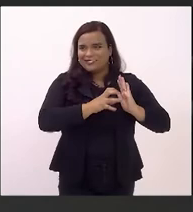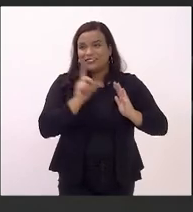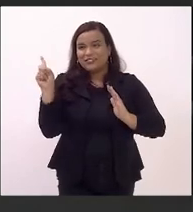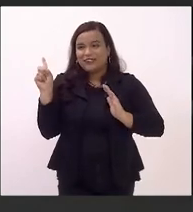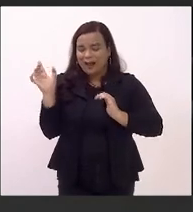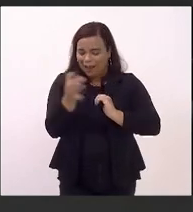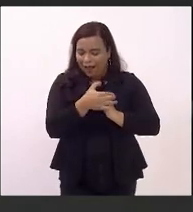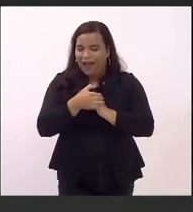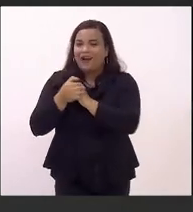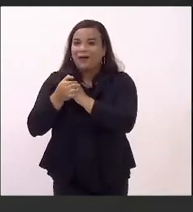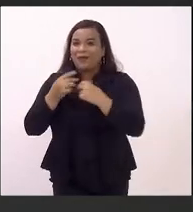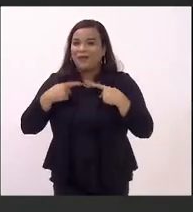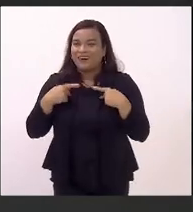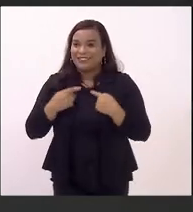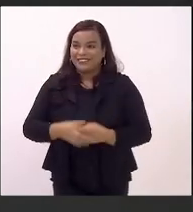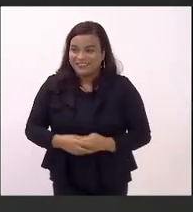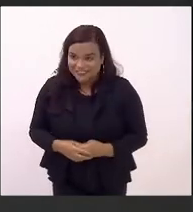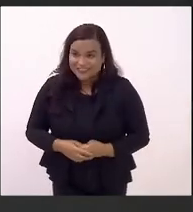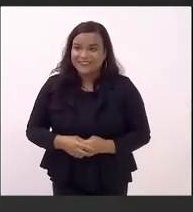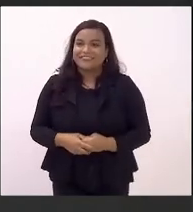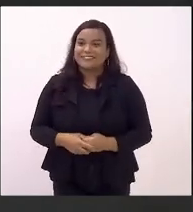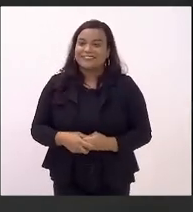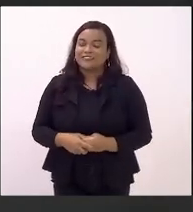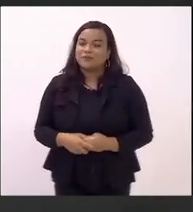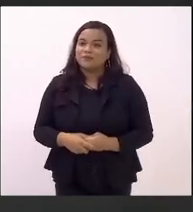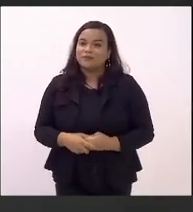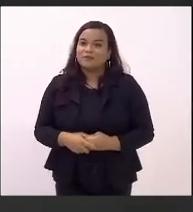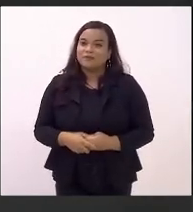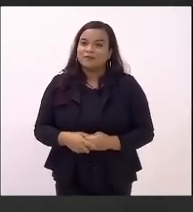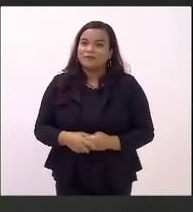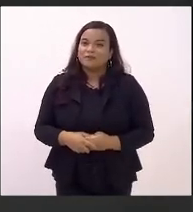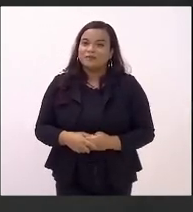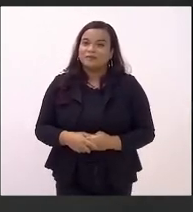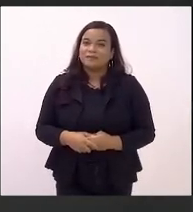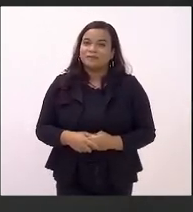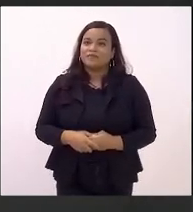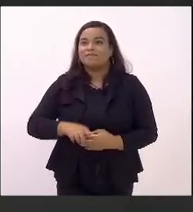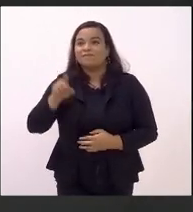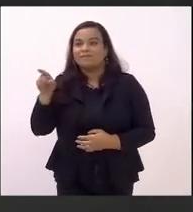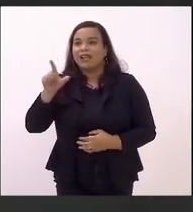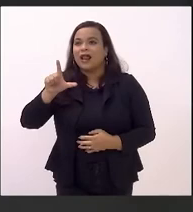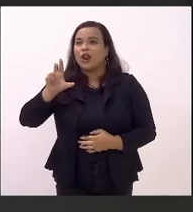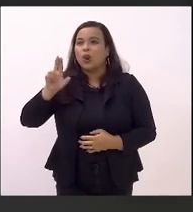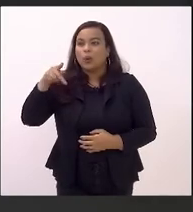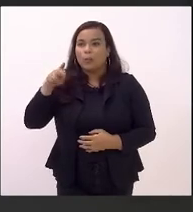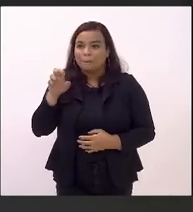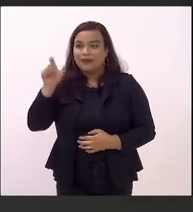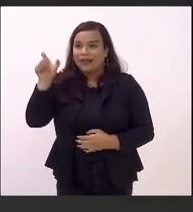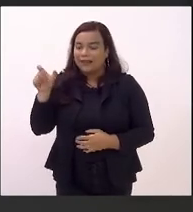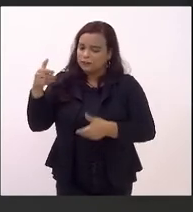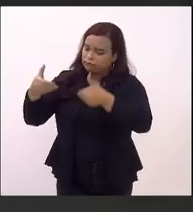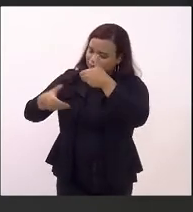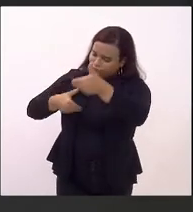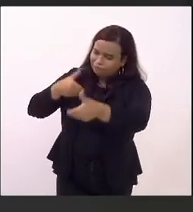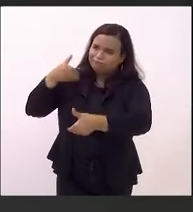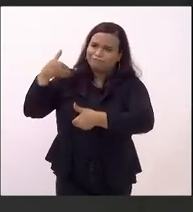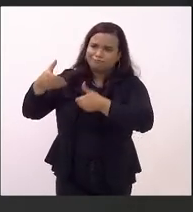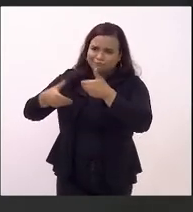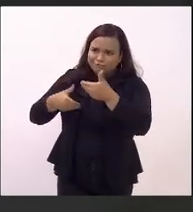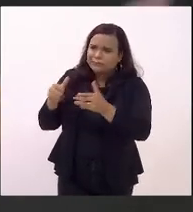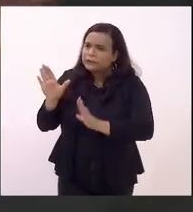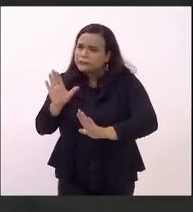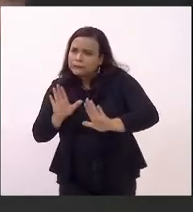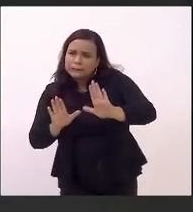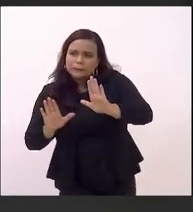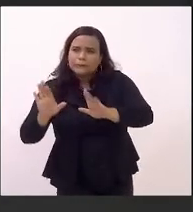acolheu, né? O Lupe, nesse aspecto, foi muito cuidadoso.